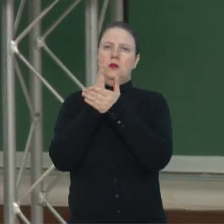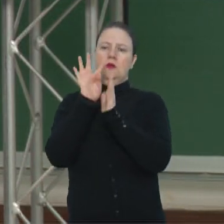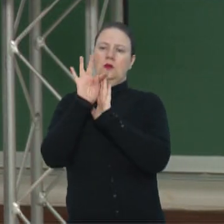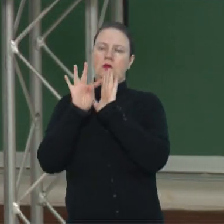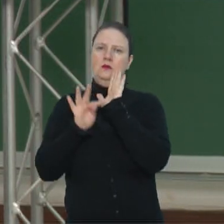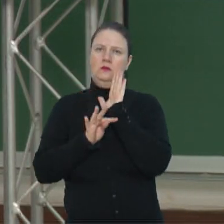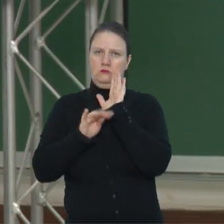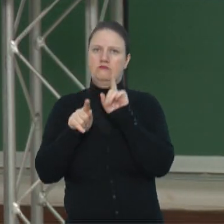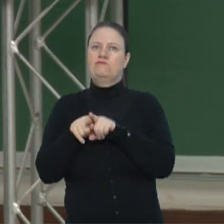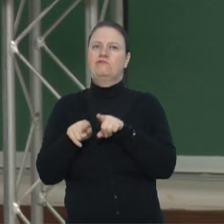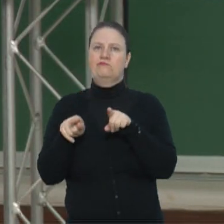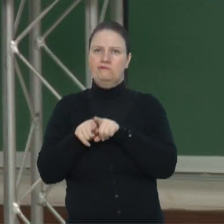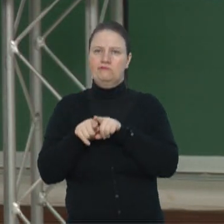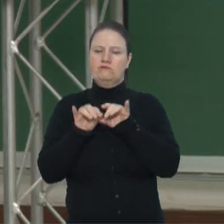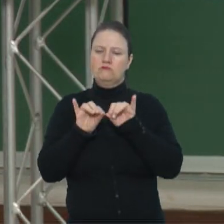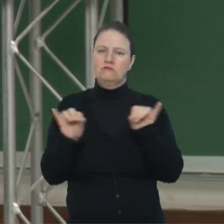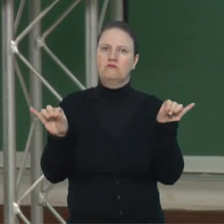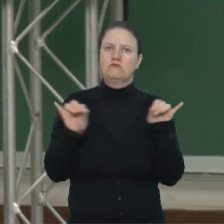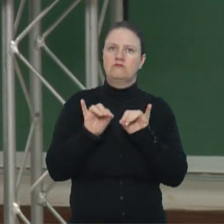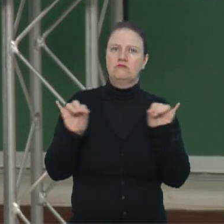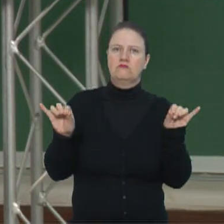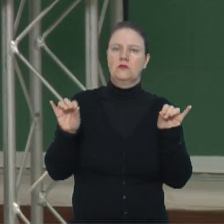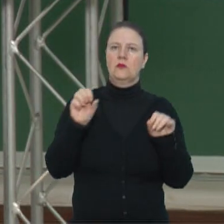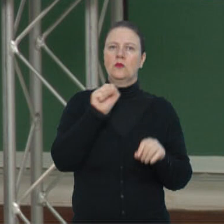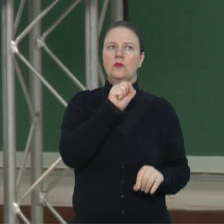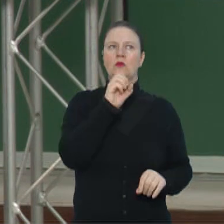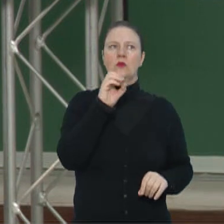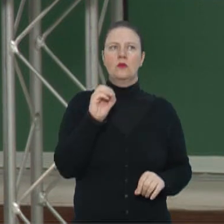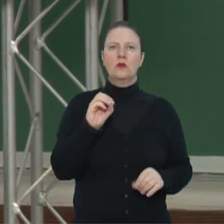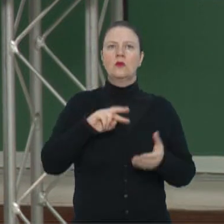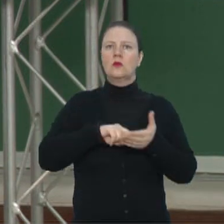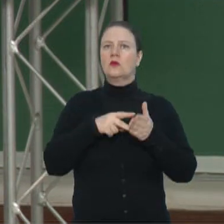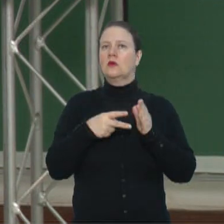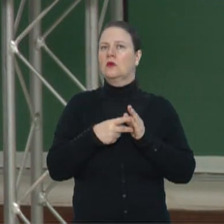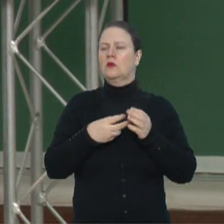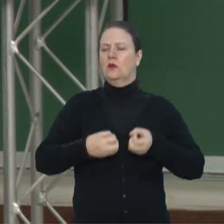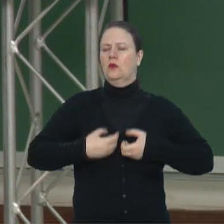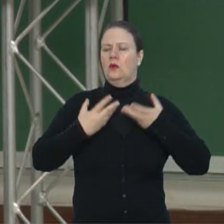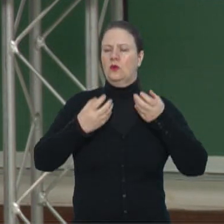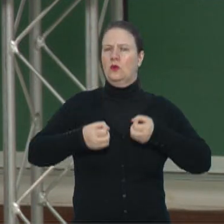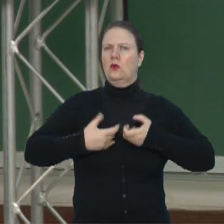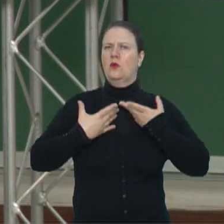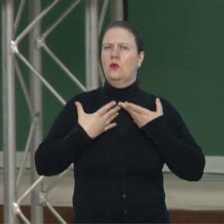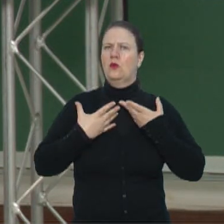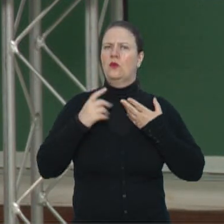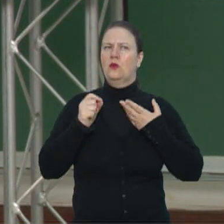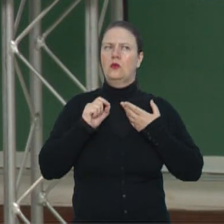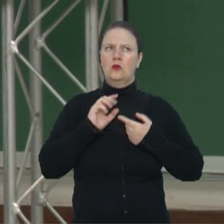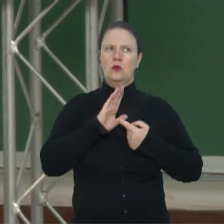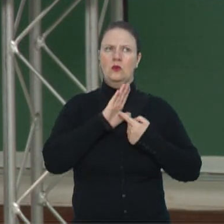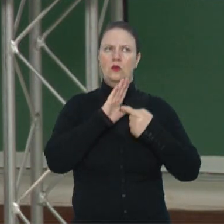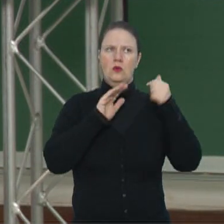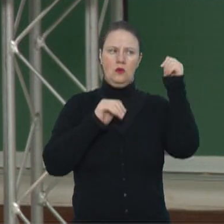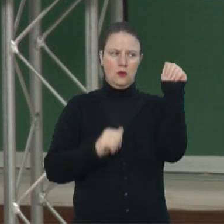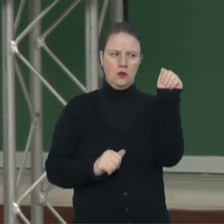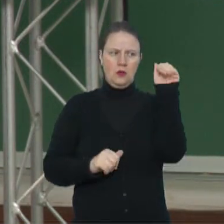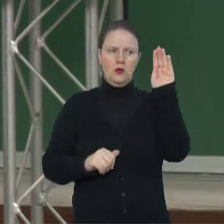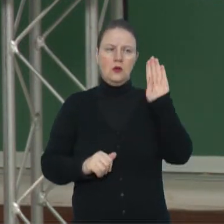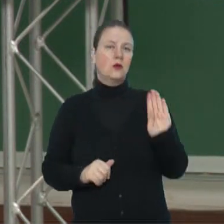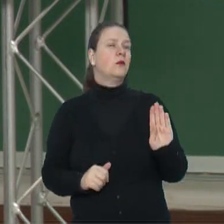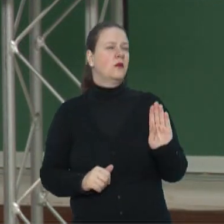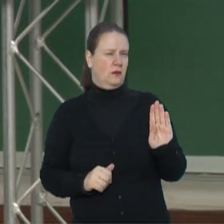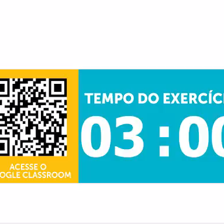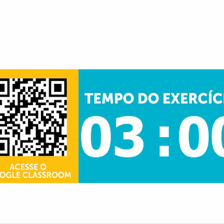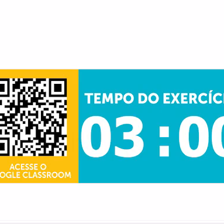anúncio. Nesse anúncio, o soul significa o quê? Expressa. Result or contrast? Já voltamos